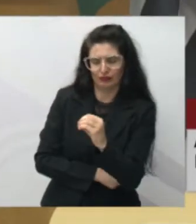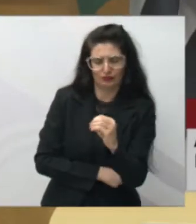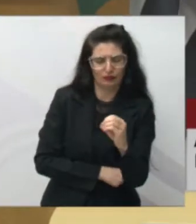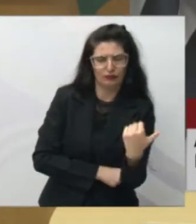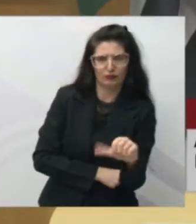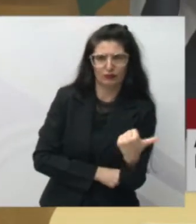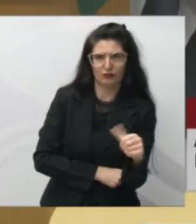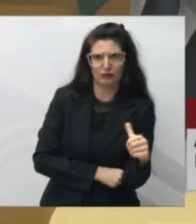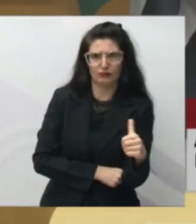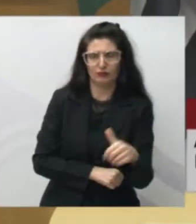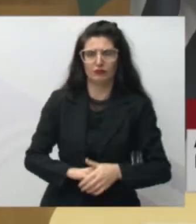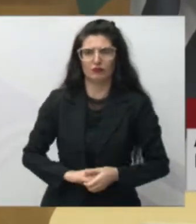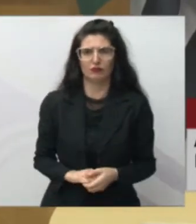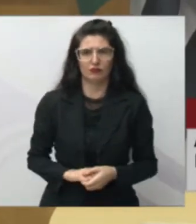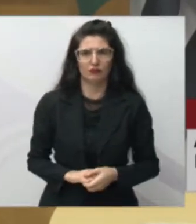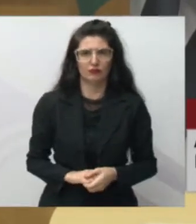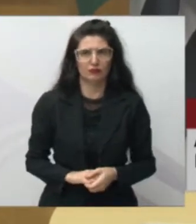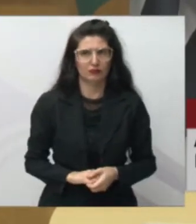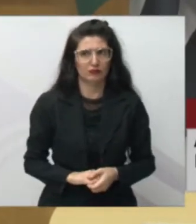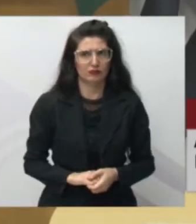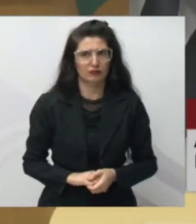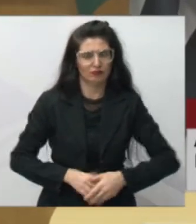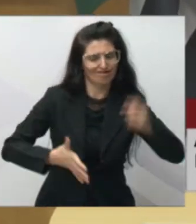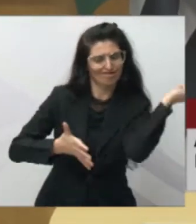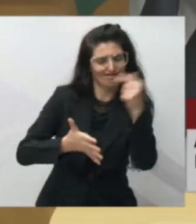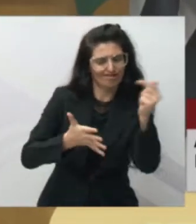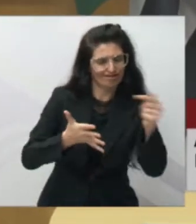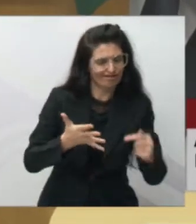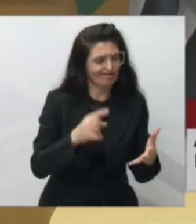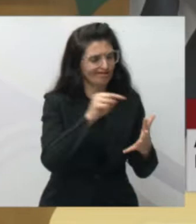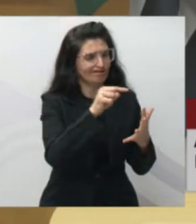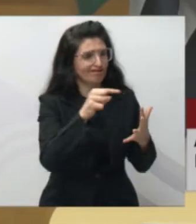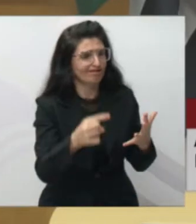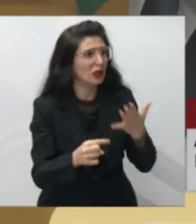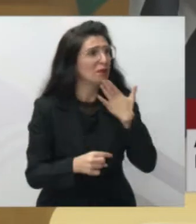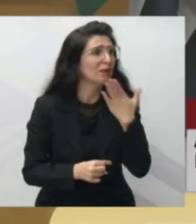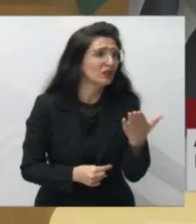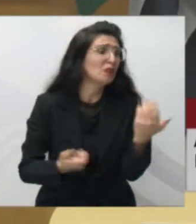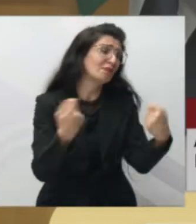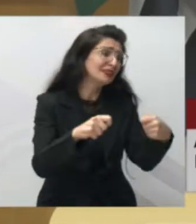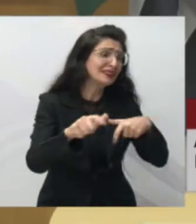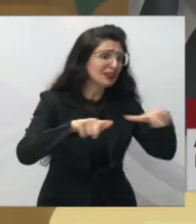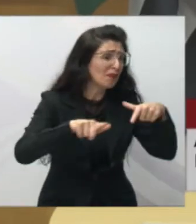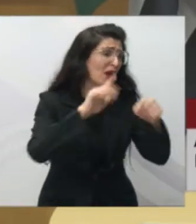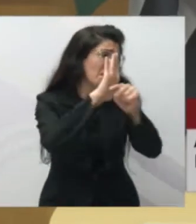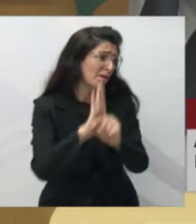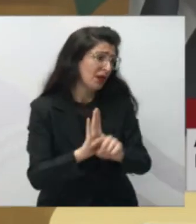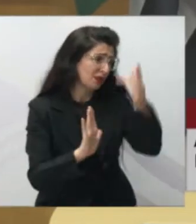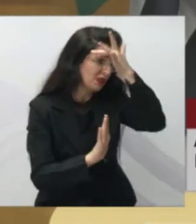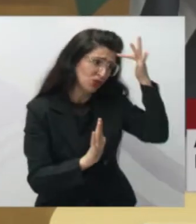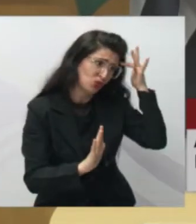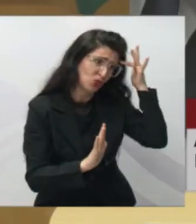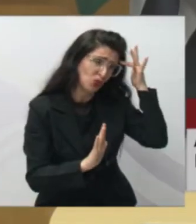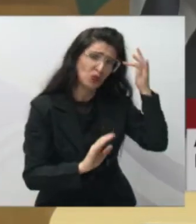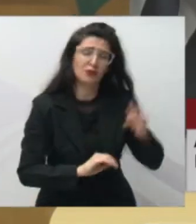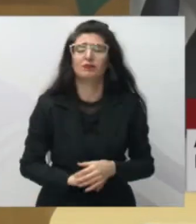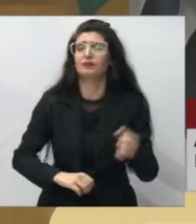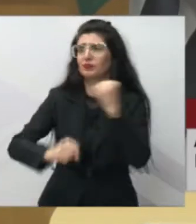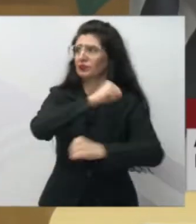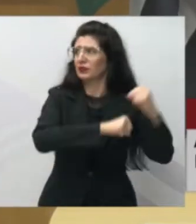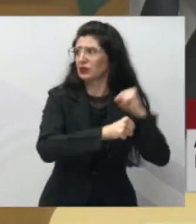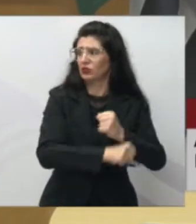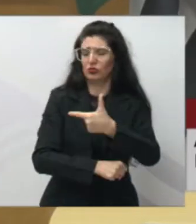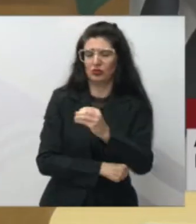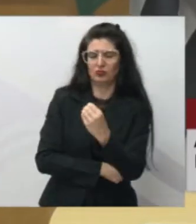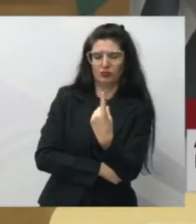realizando apontamentos recomendando tal providência. Vale dizer que em 2018,